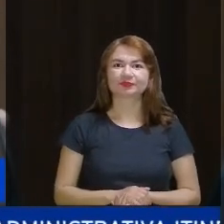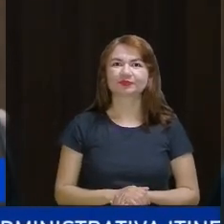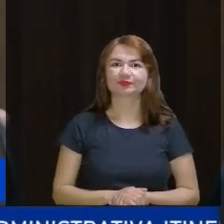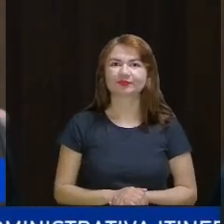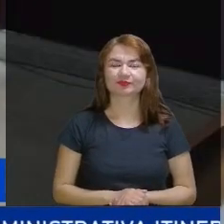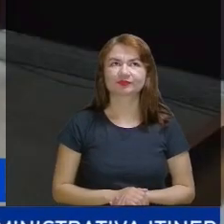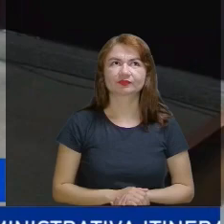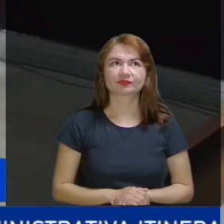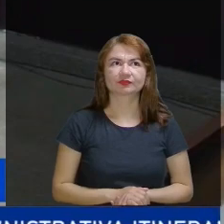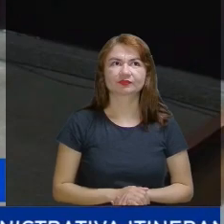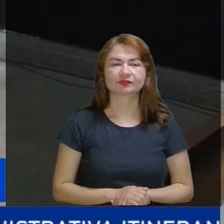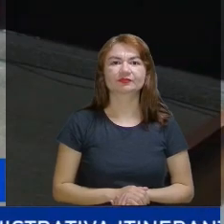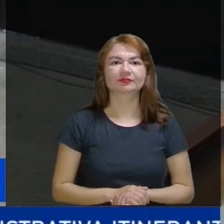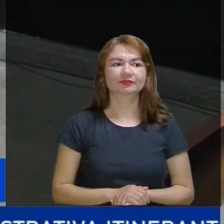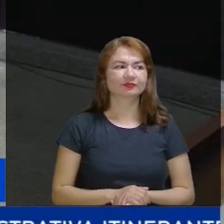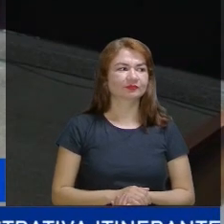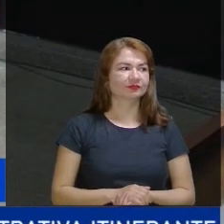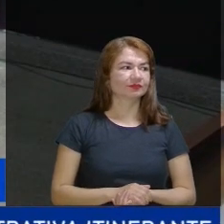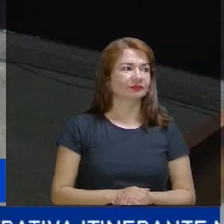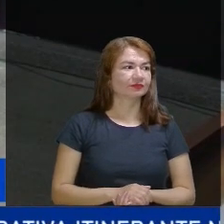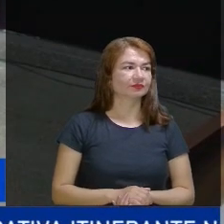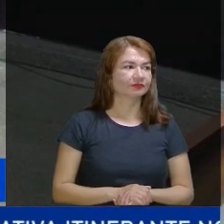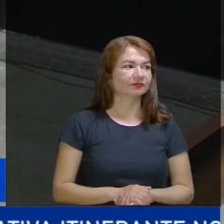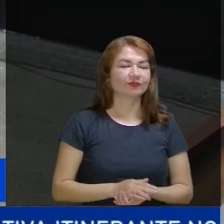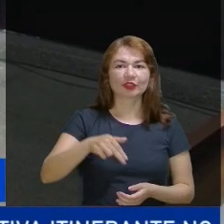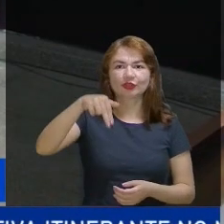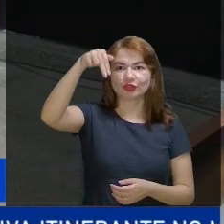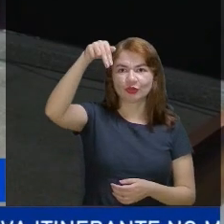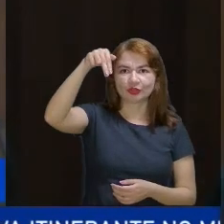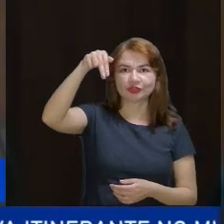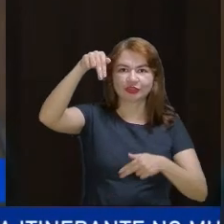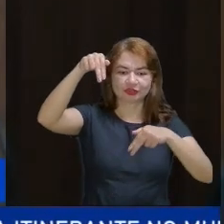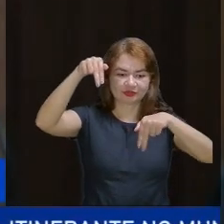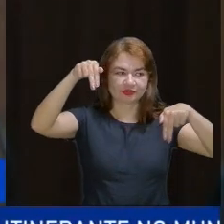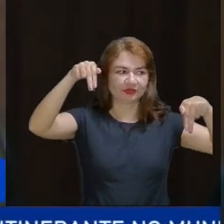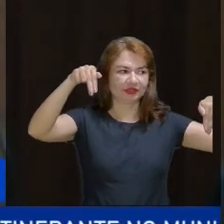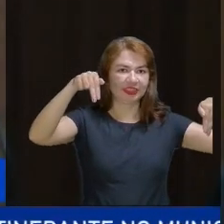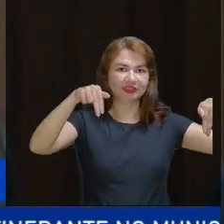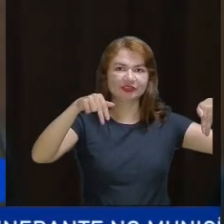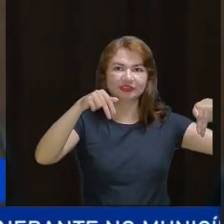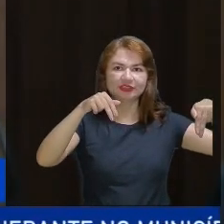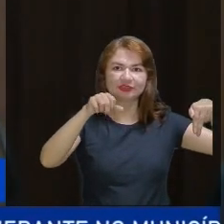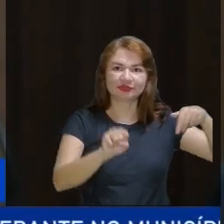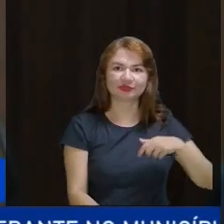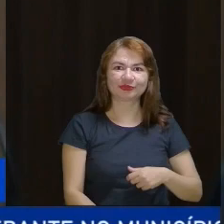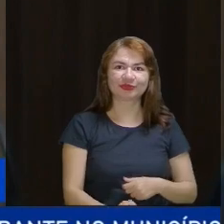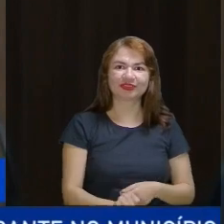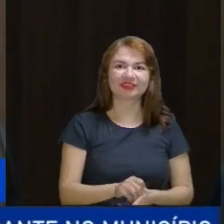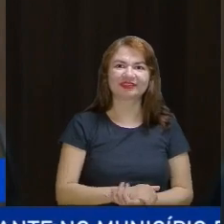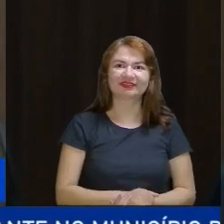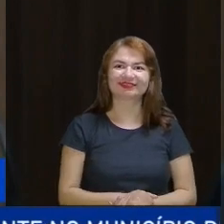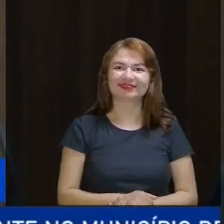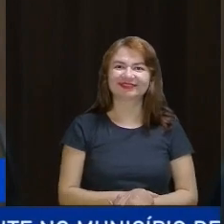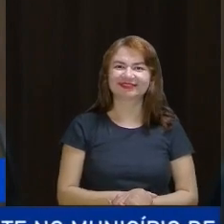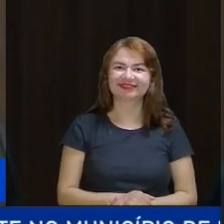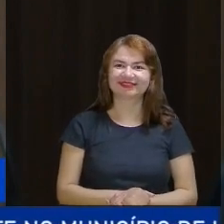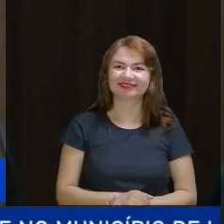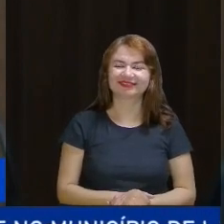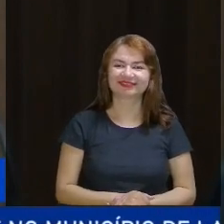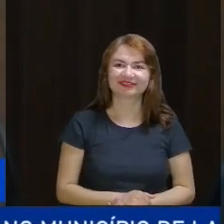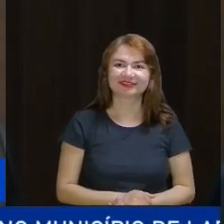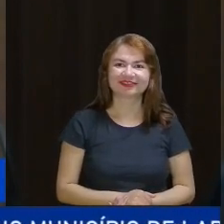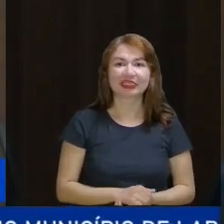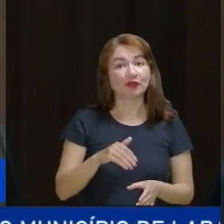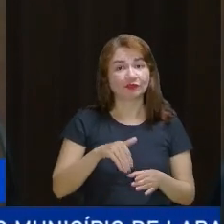Sul. E cabe só a nós votarmos, que um dos critérios para a escolha é a